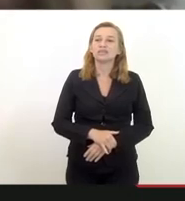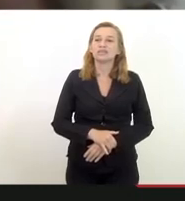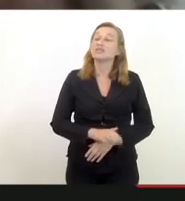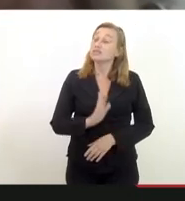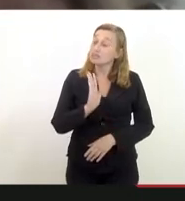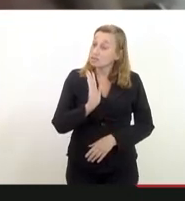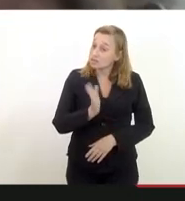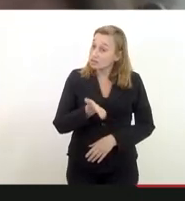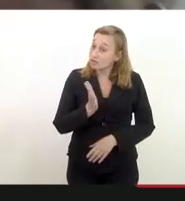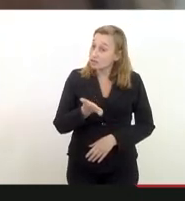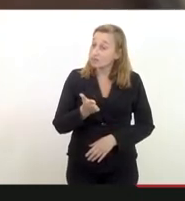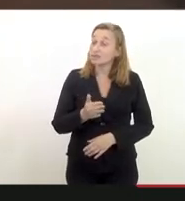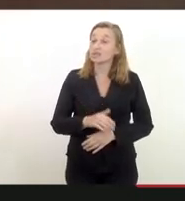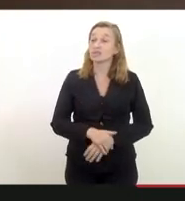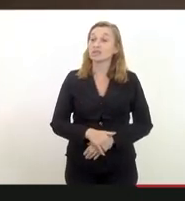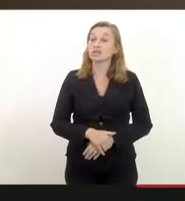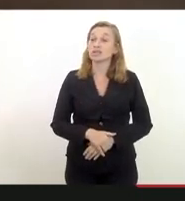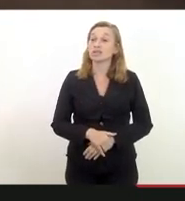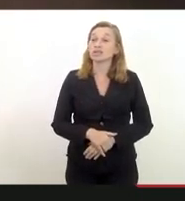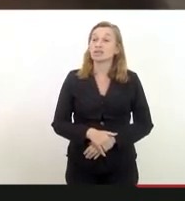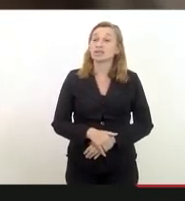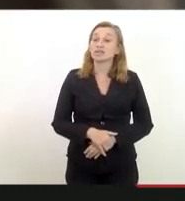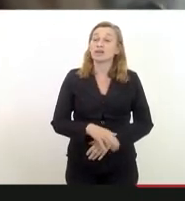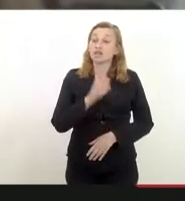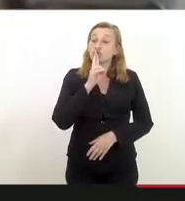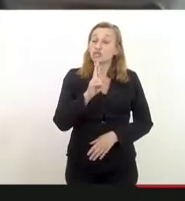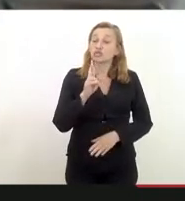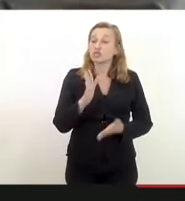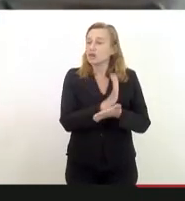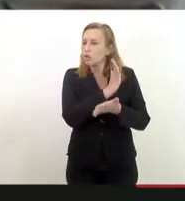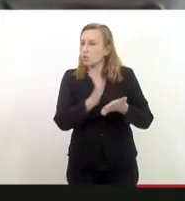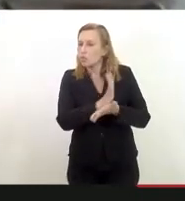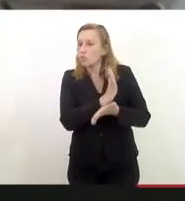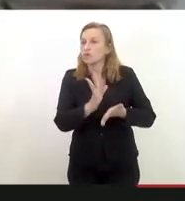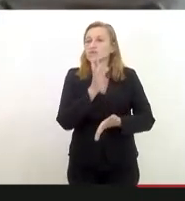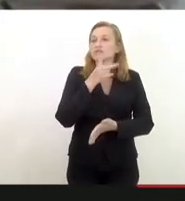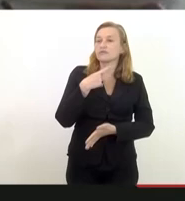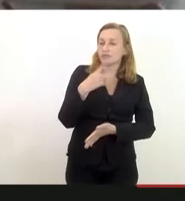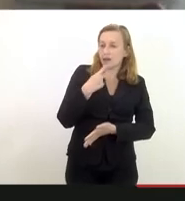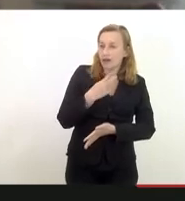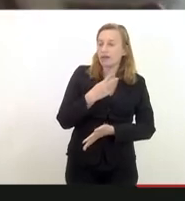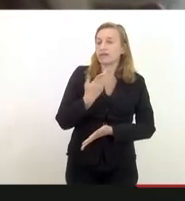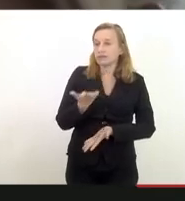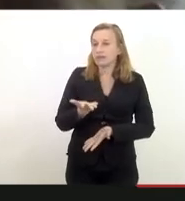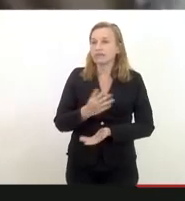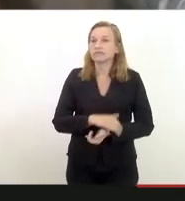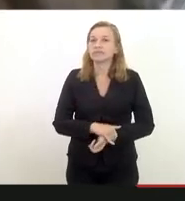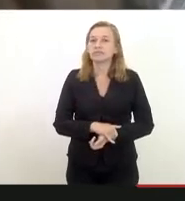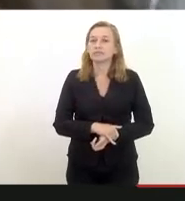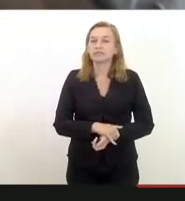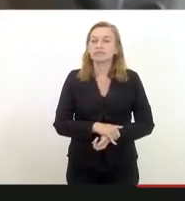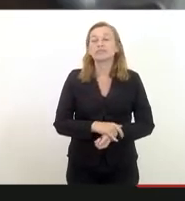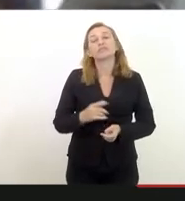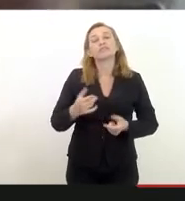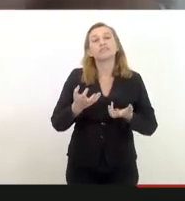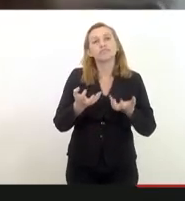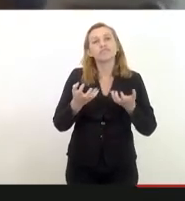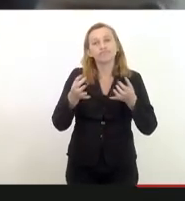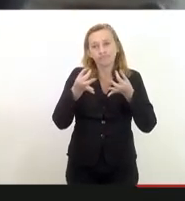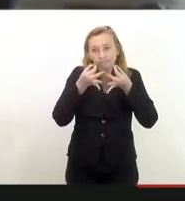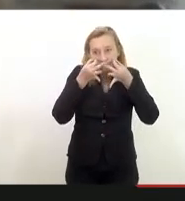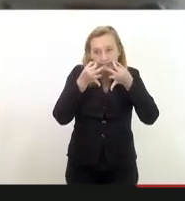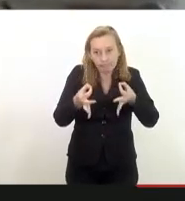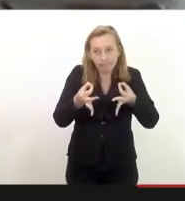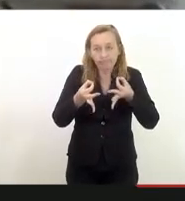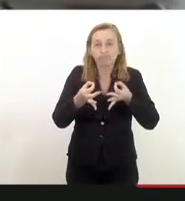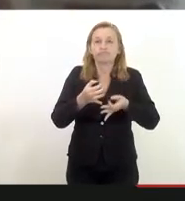até contemplada em muitas falas, talvez algumas falas minhas sejam repetitivas, mas eu queria chamar